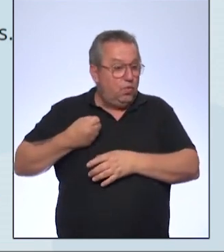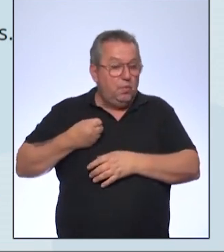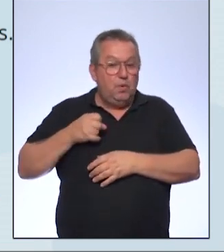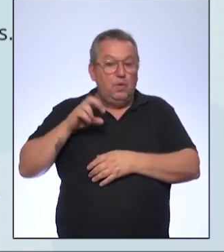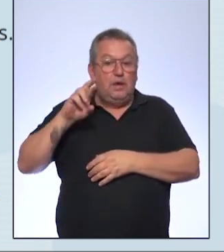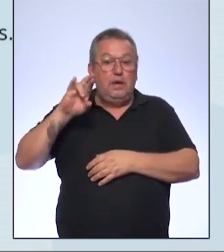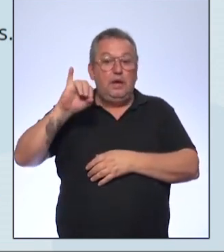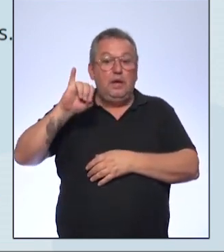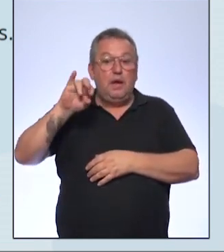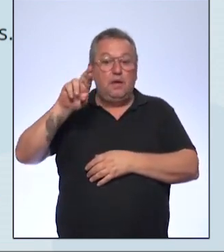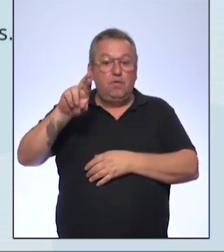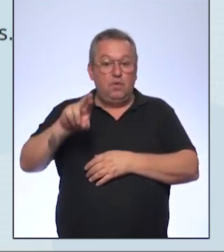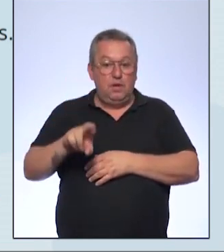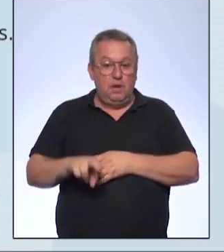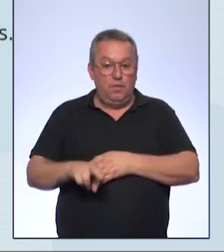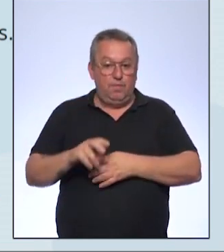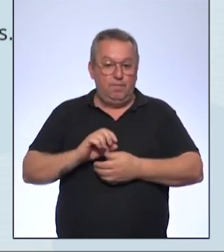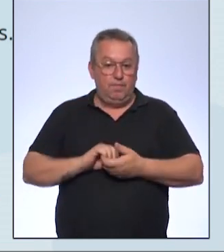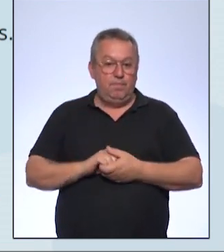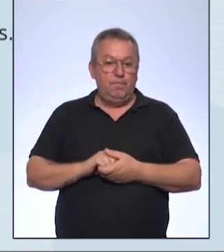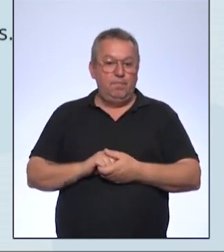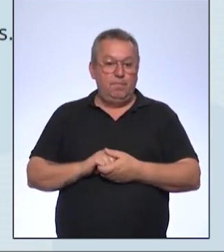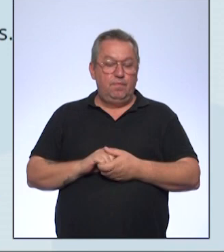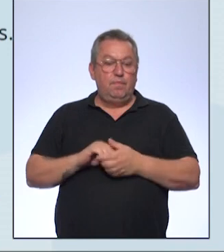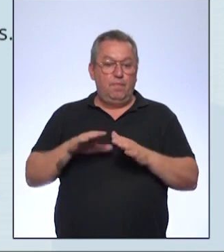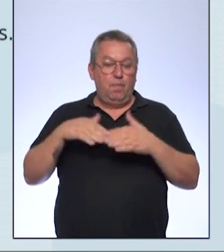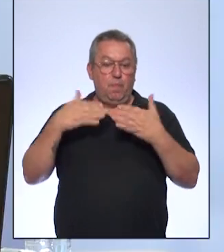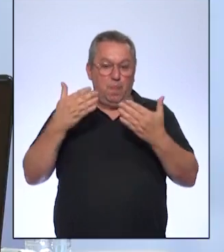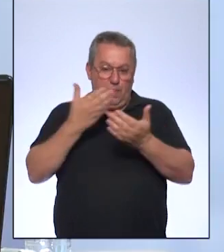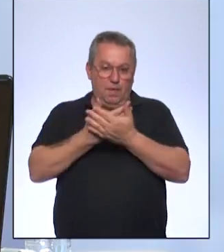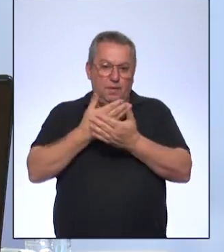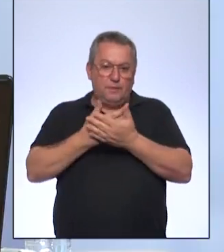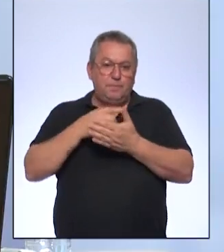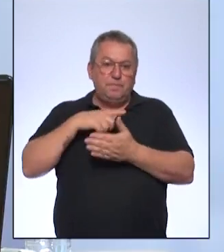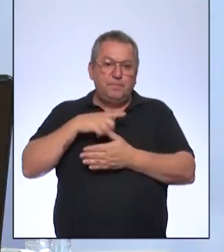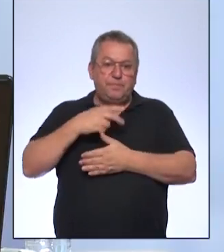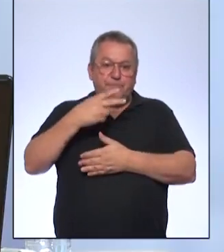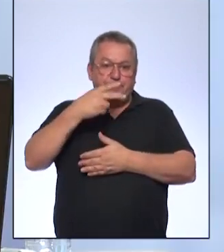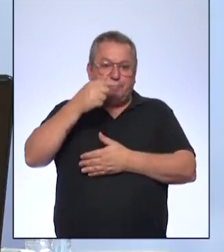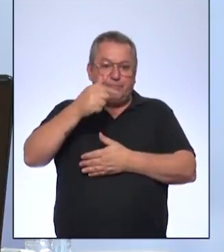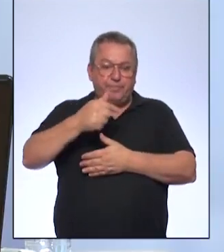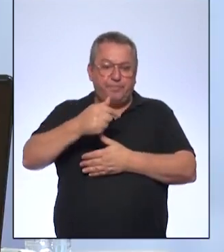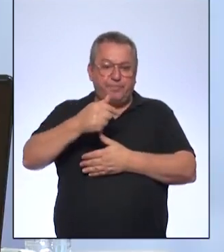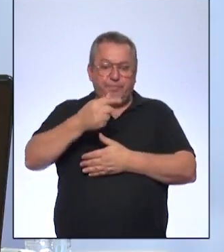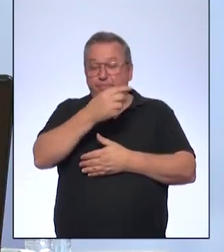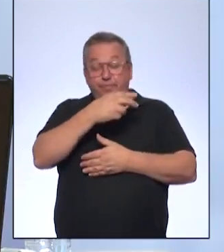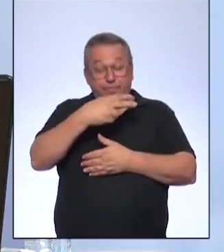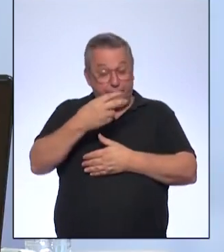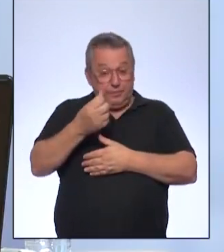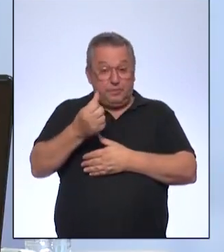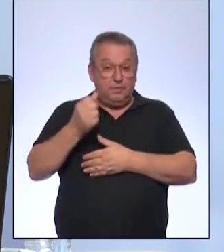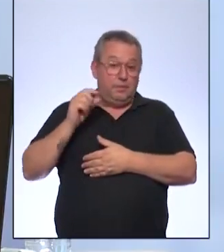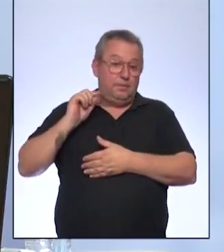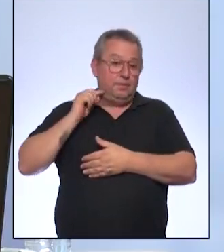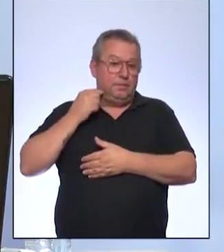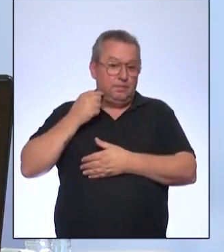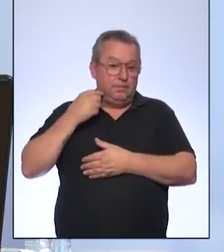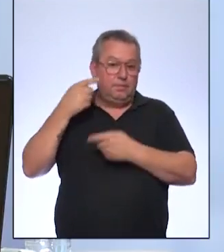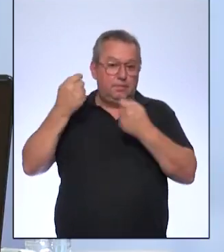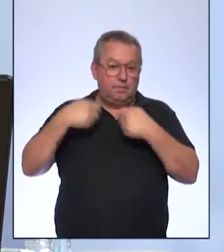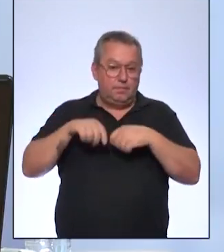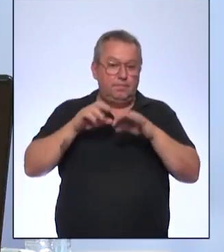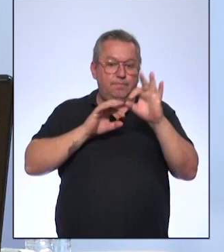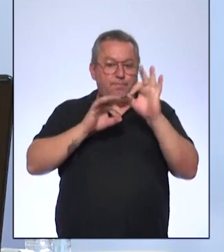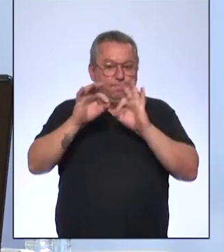dos números irracionais, tá bom? Então, essa aula vocês tiveram lá no dia 26 de maio e